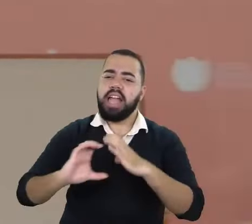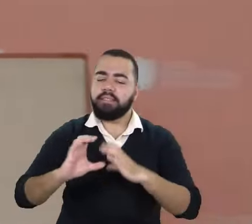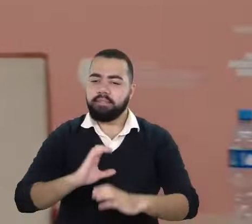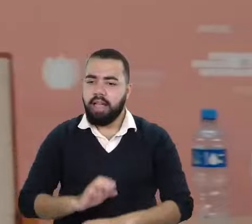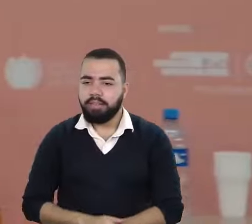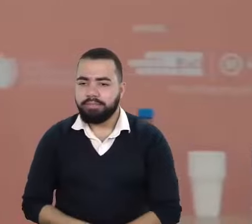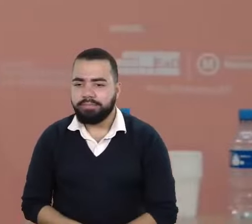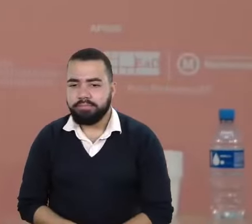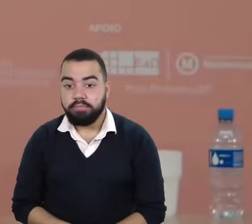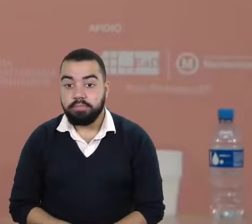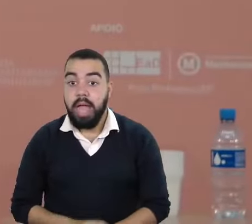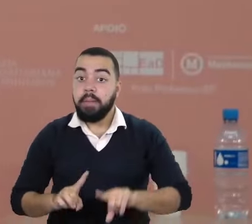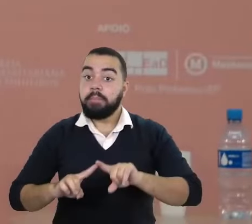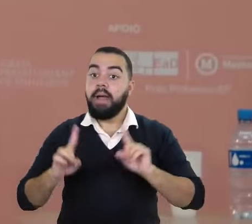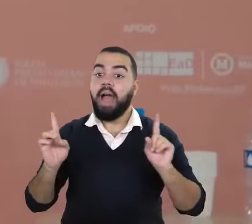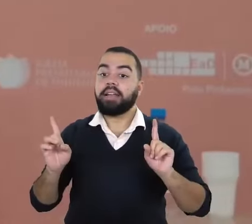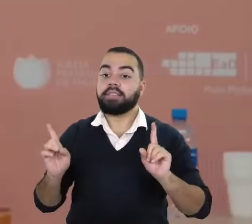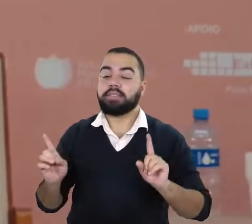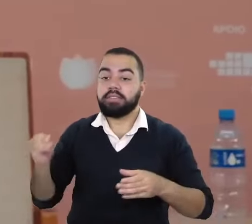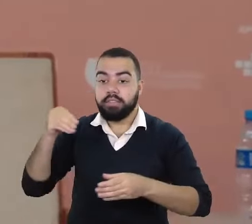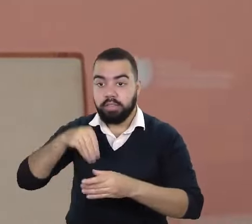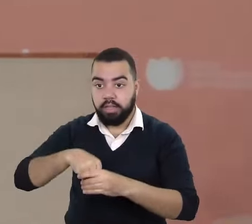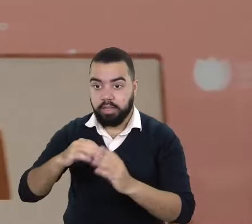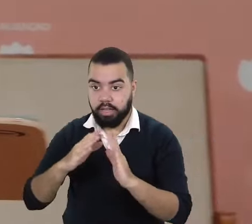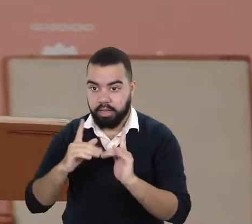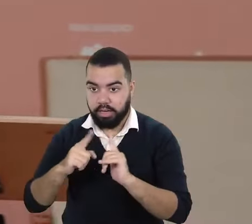coisa. Só que na igreja é muito